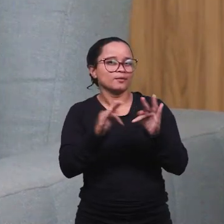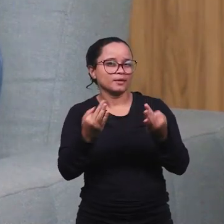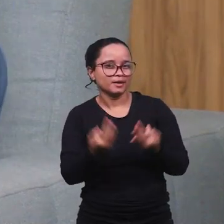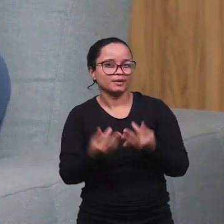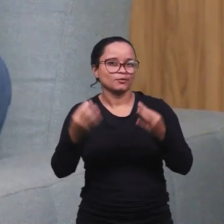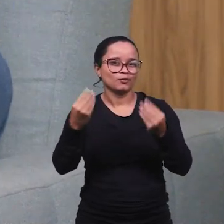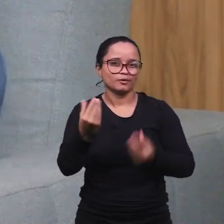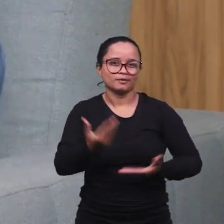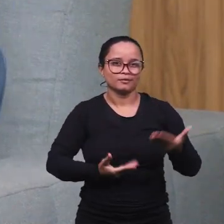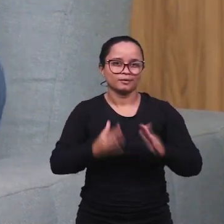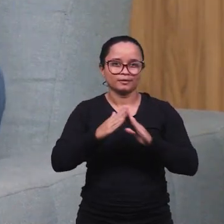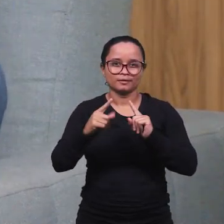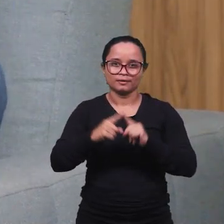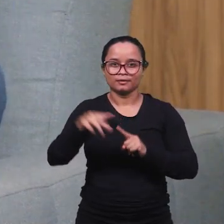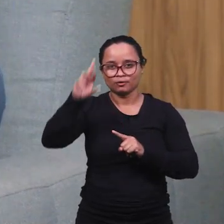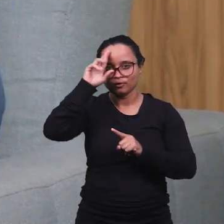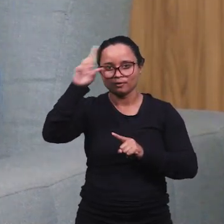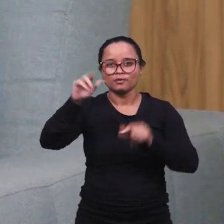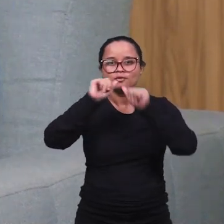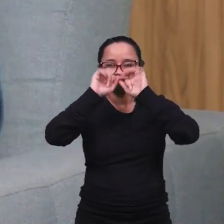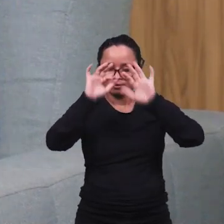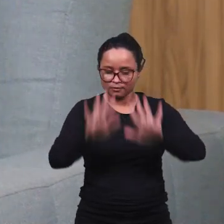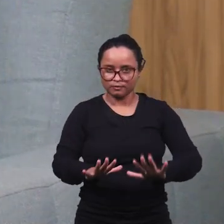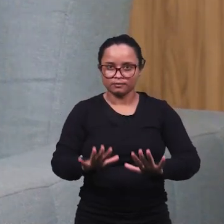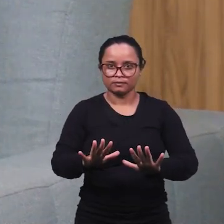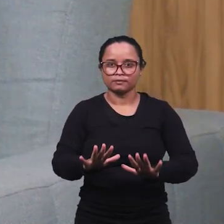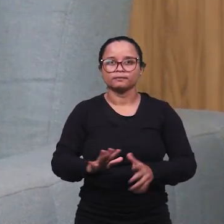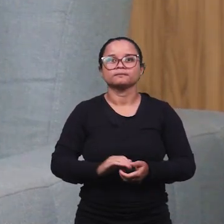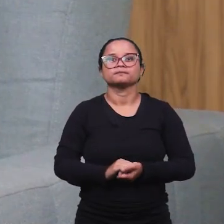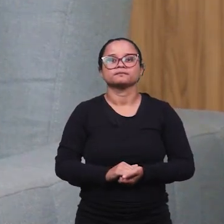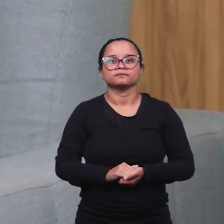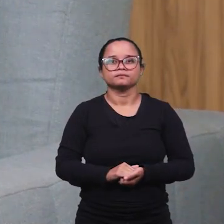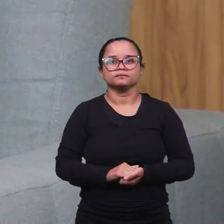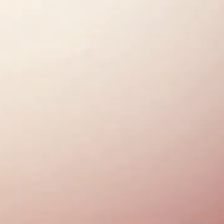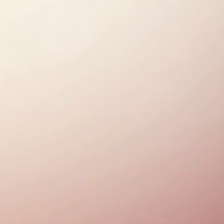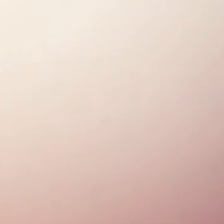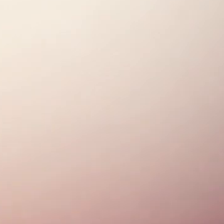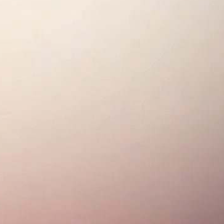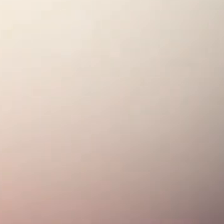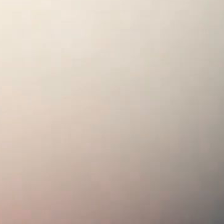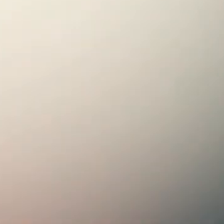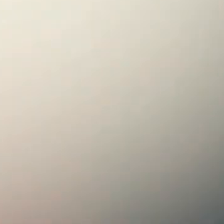com seus amigos, familiares, os irmãos da igreja. Que o Senhor assim te abençoe